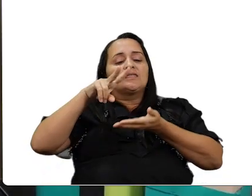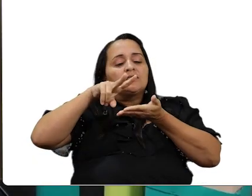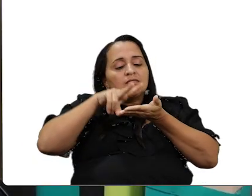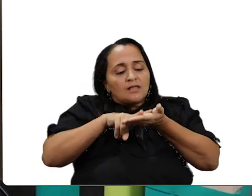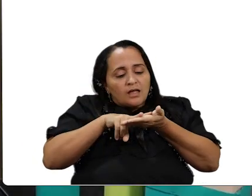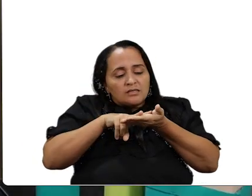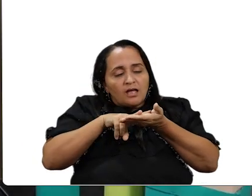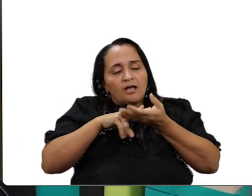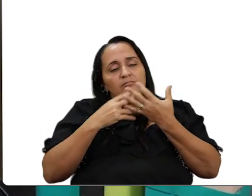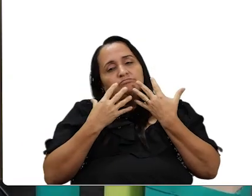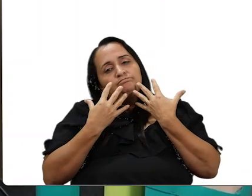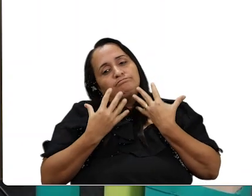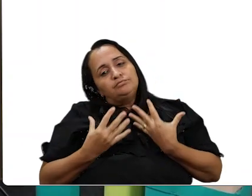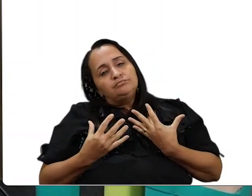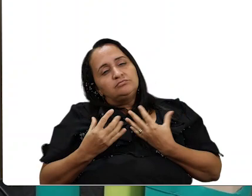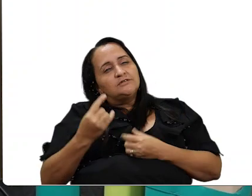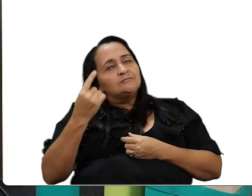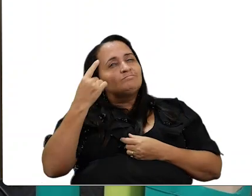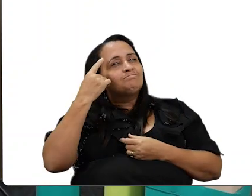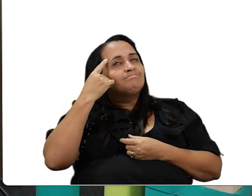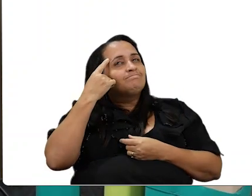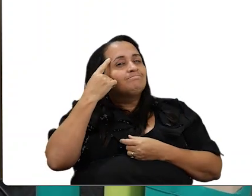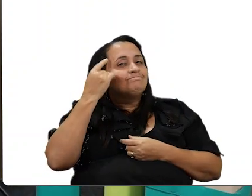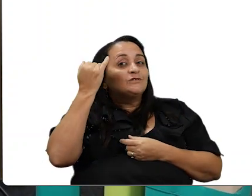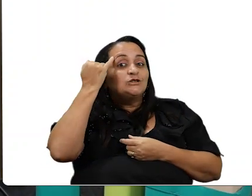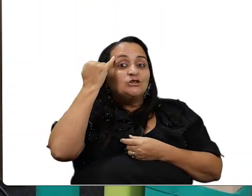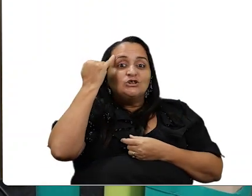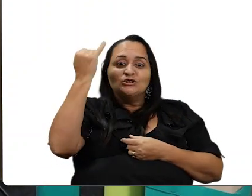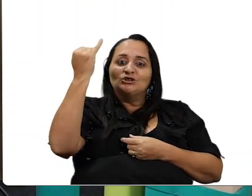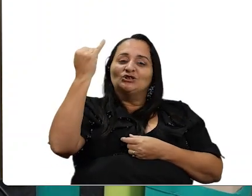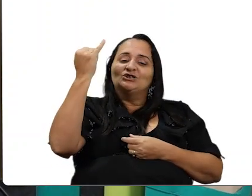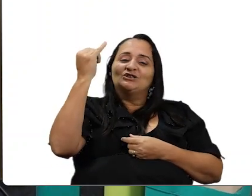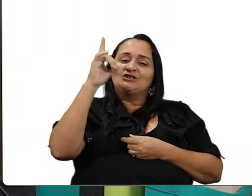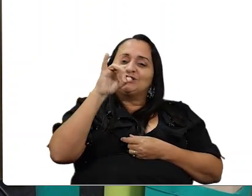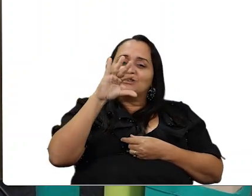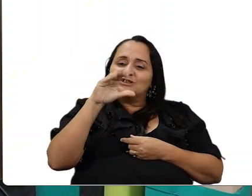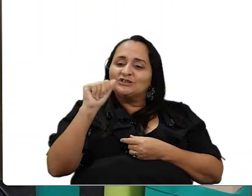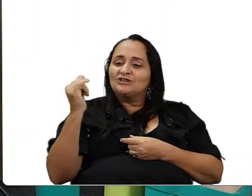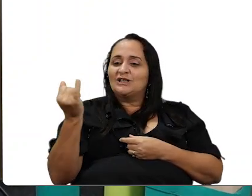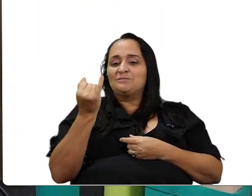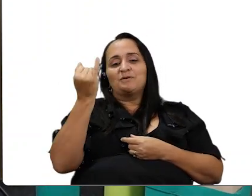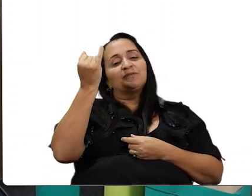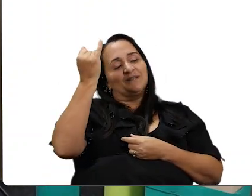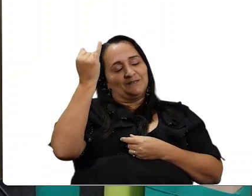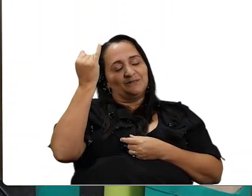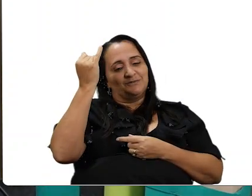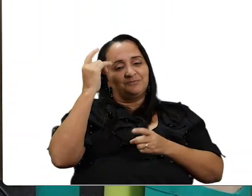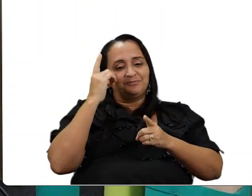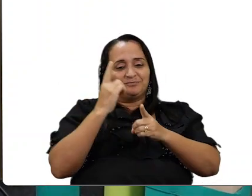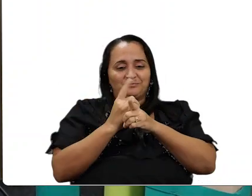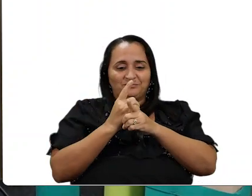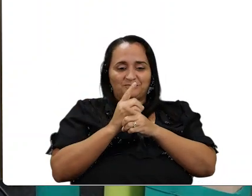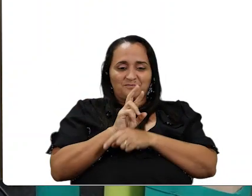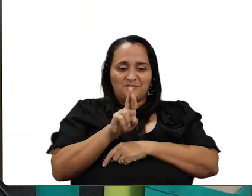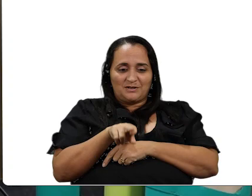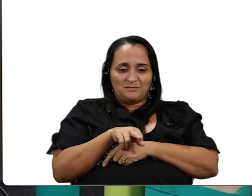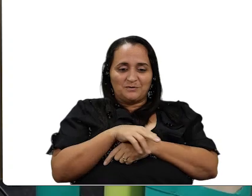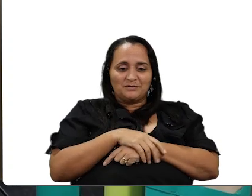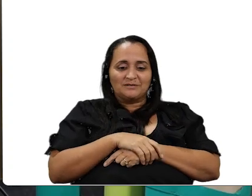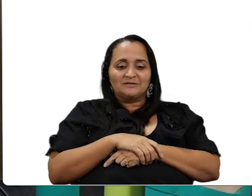deitado no chão era uma peça importante para a gente descobrir a resposta? Então, vamos